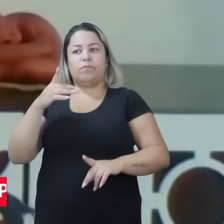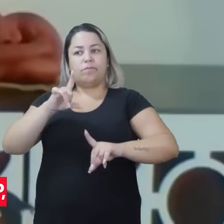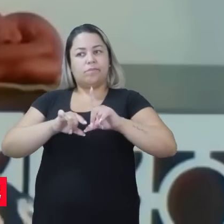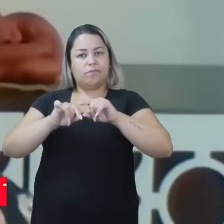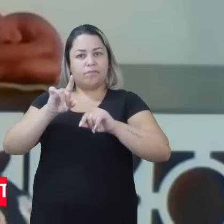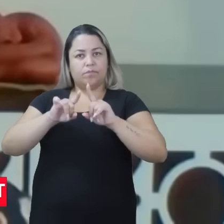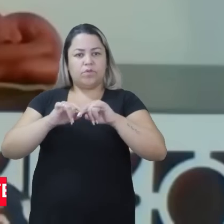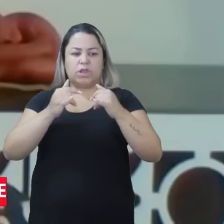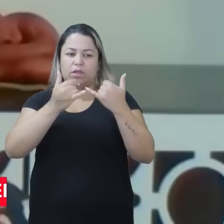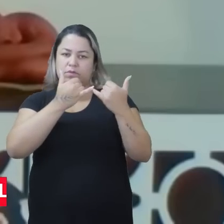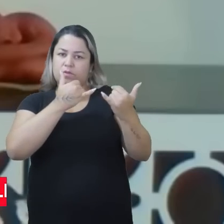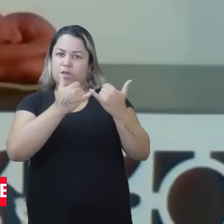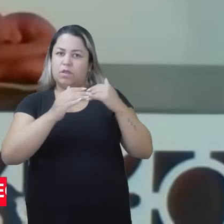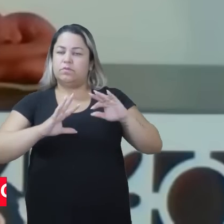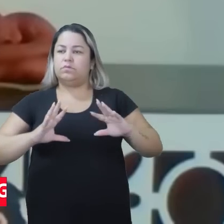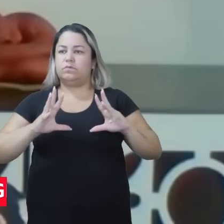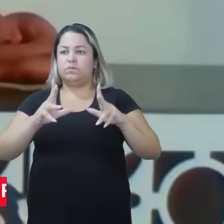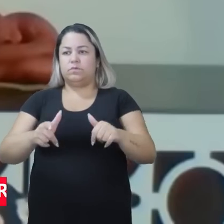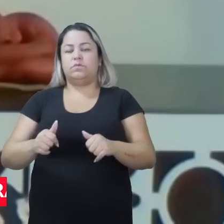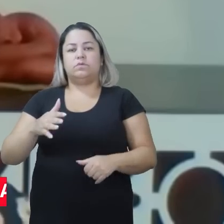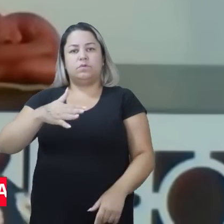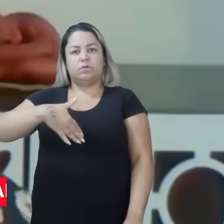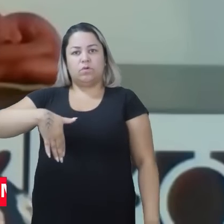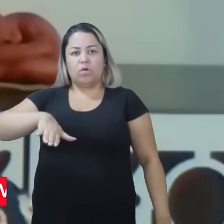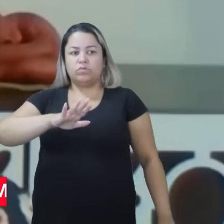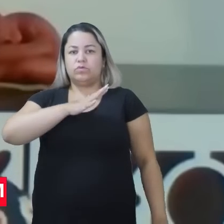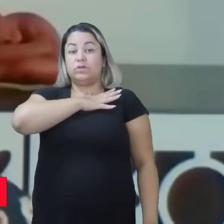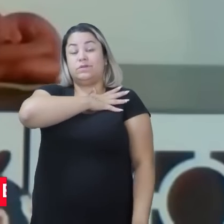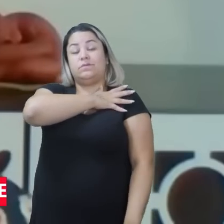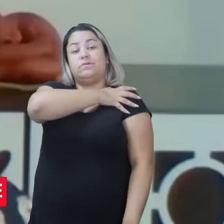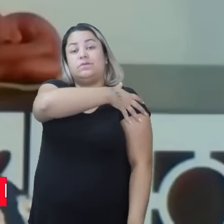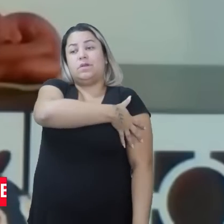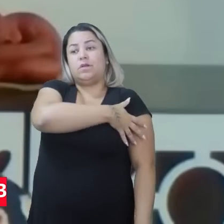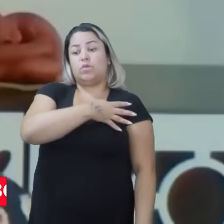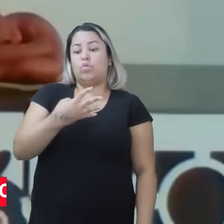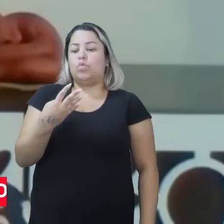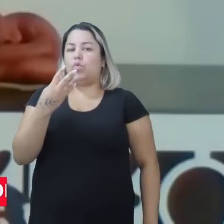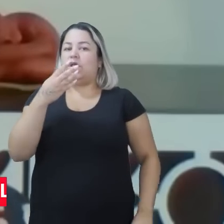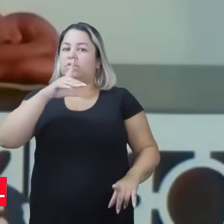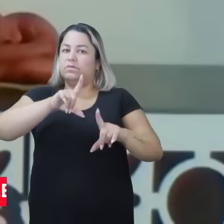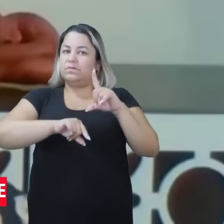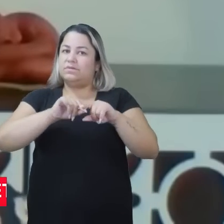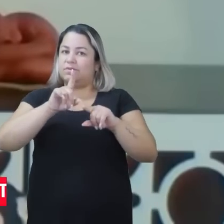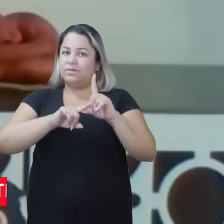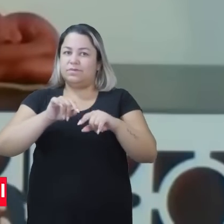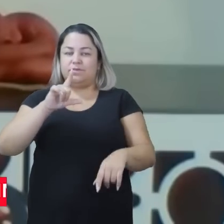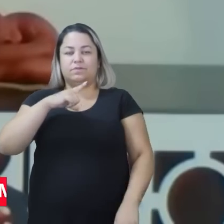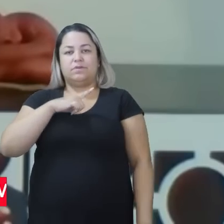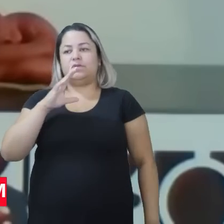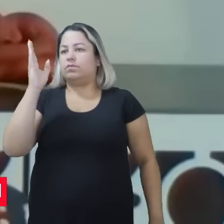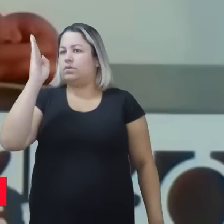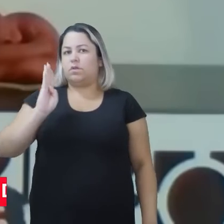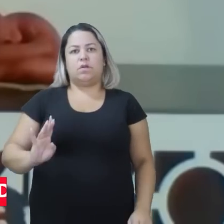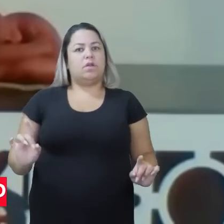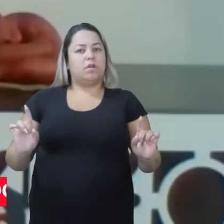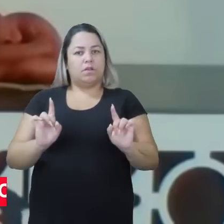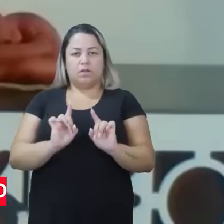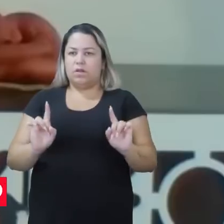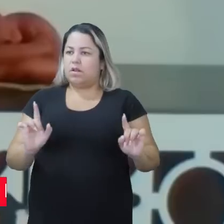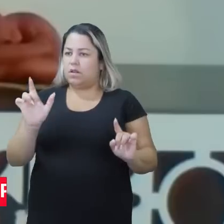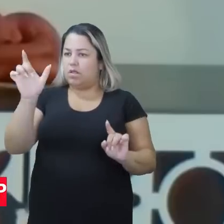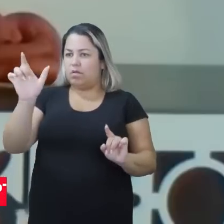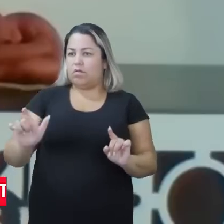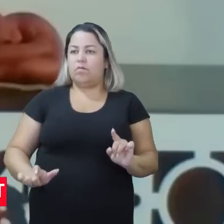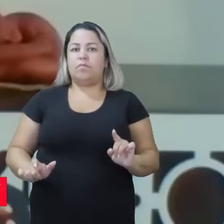muito semelhante a todos os demais generais 4 estrelas que existem no Brasil. Ele não é, né? Eu